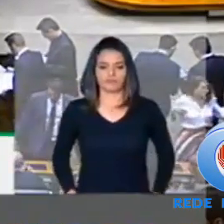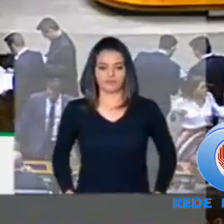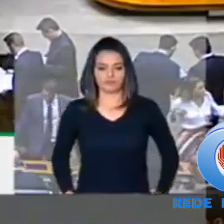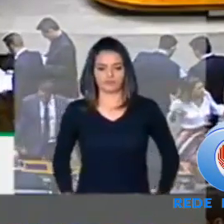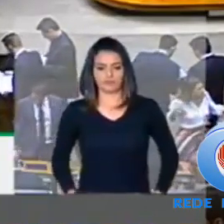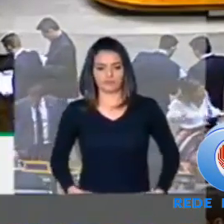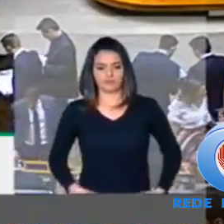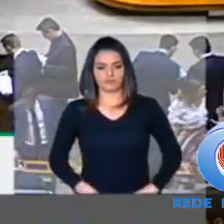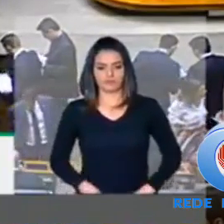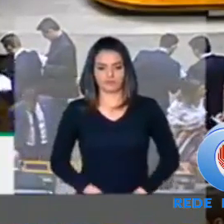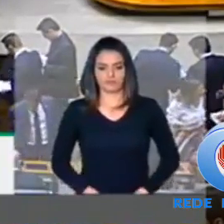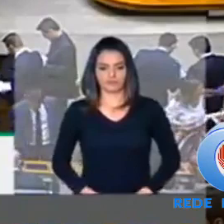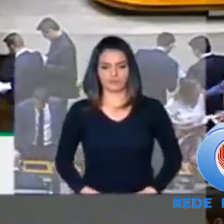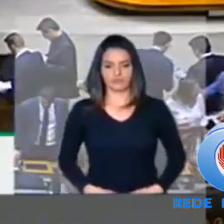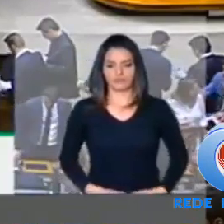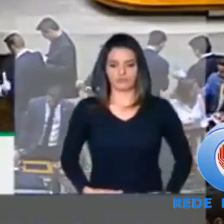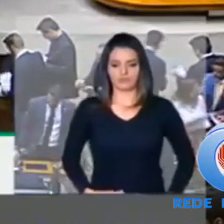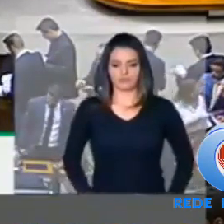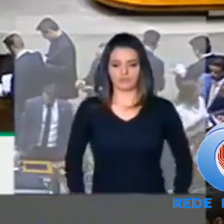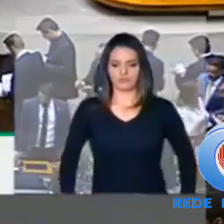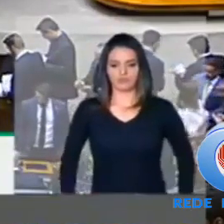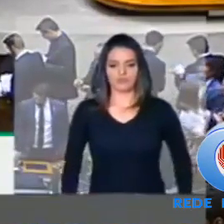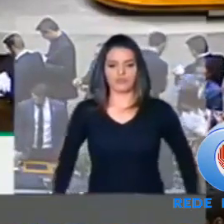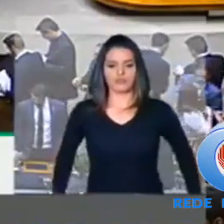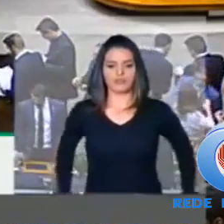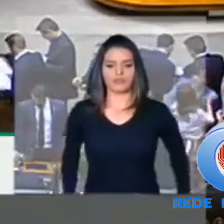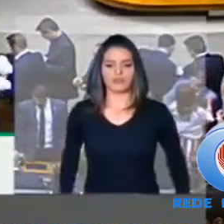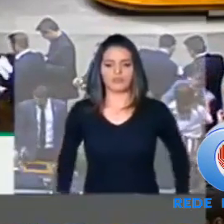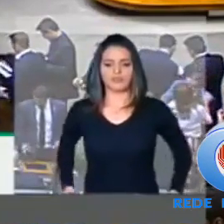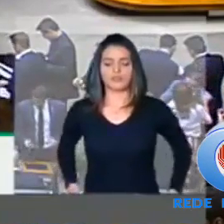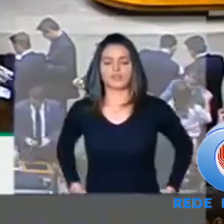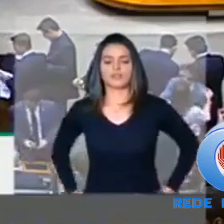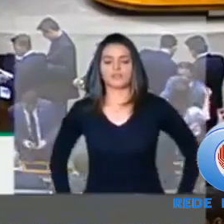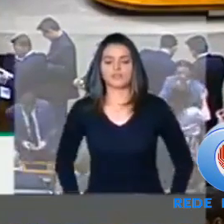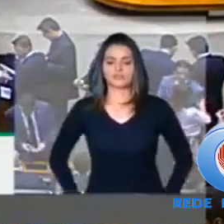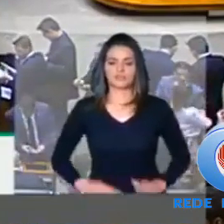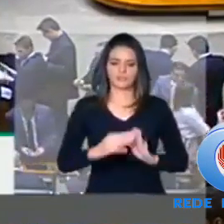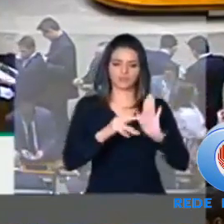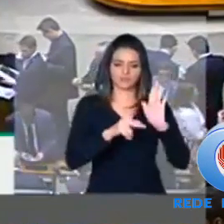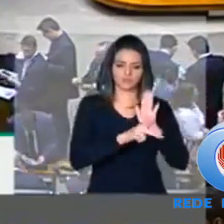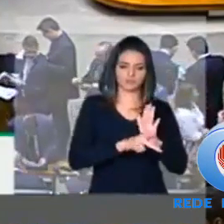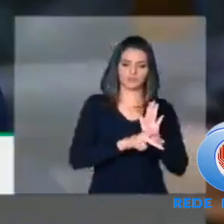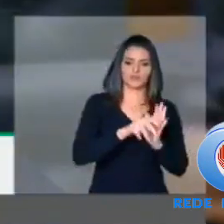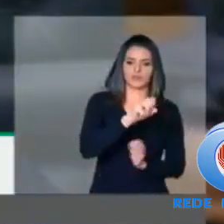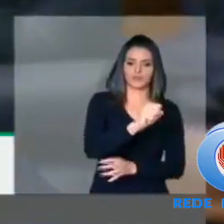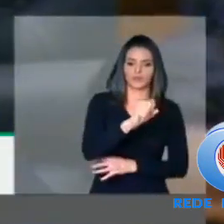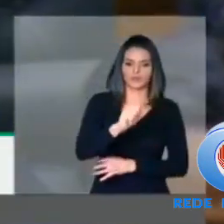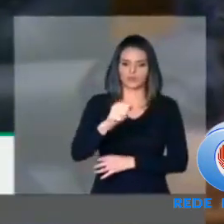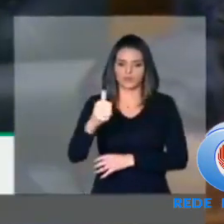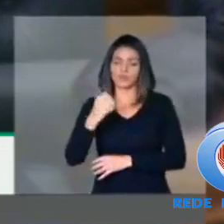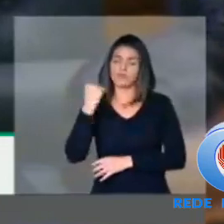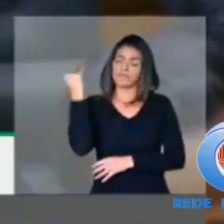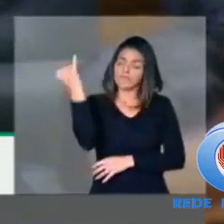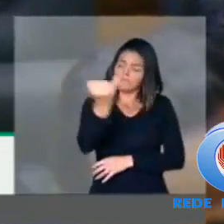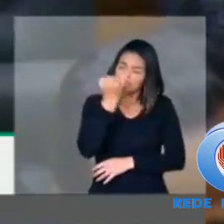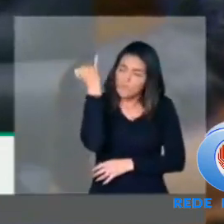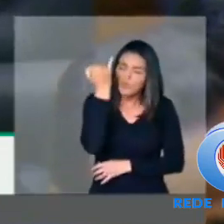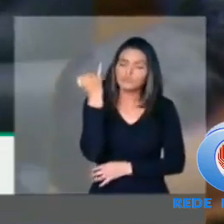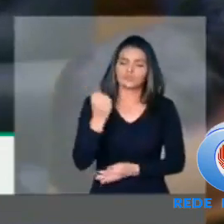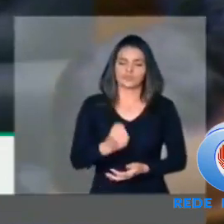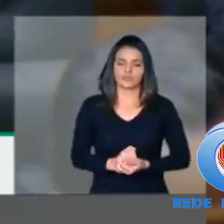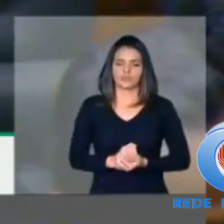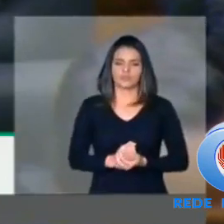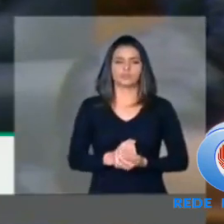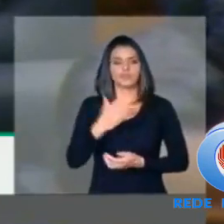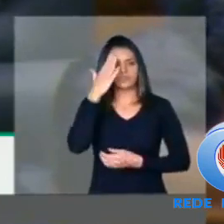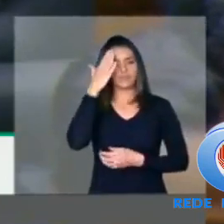Presidente, podemos entender que a medida provisória 881 é importantíssima para o país nesse momento. Sabemos da